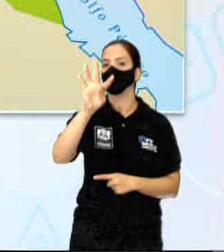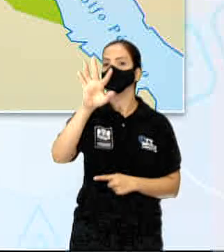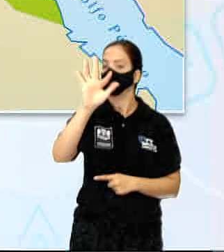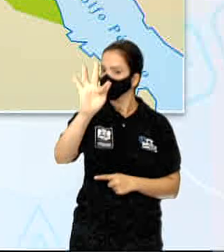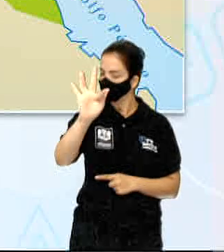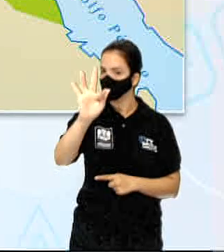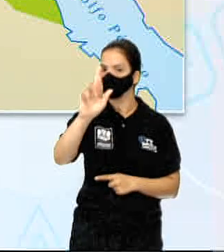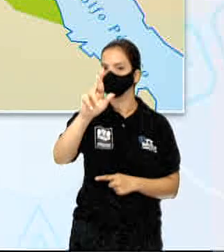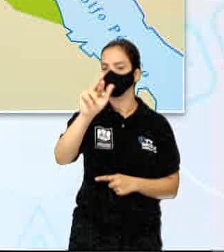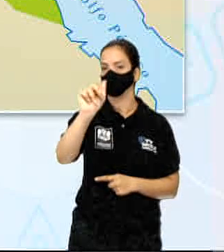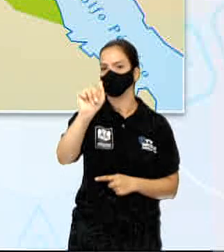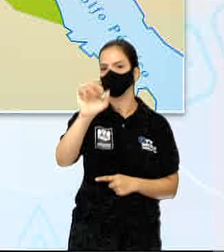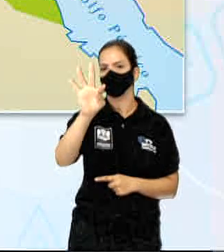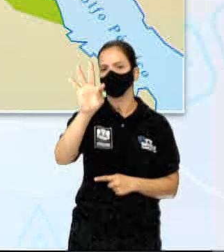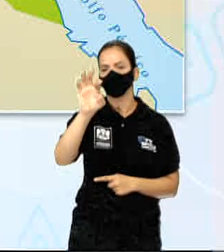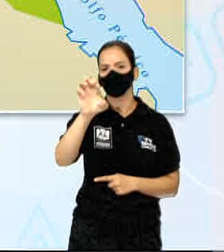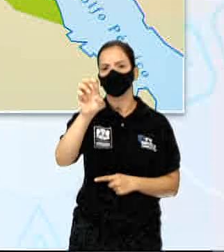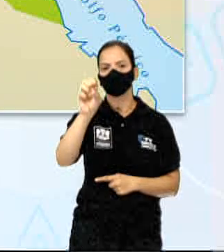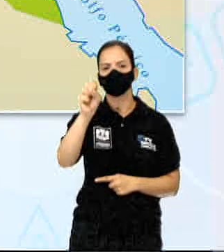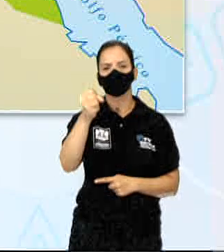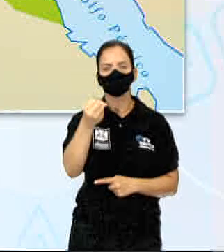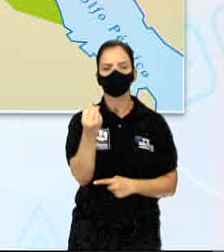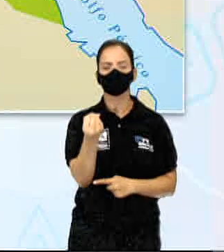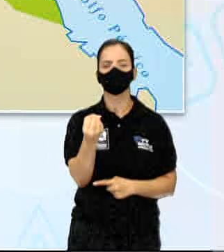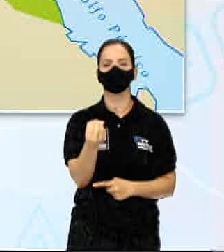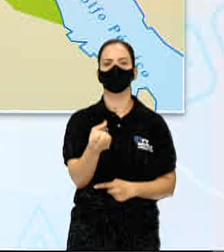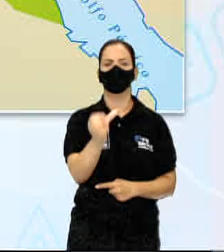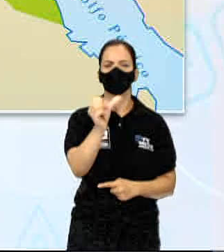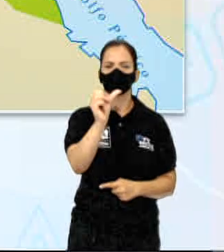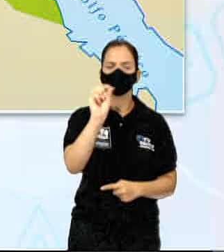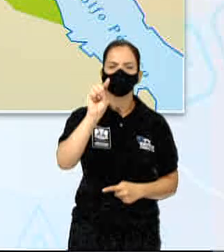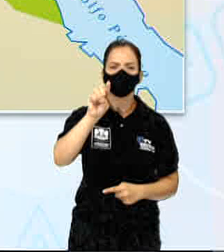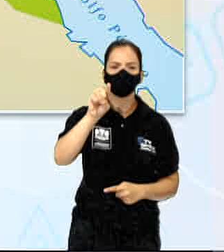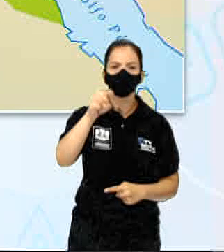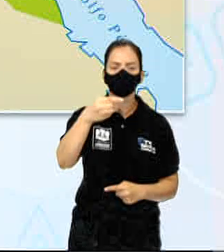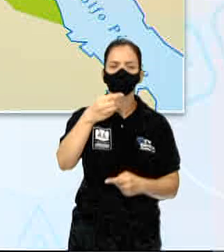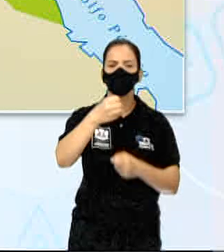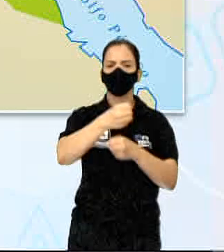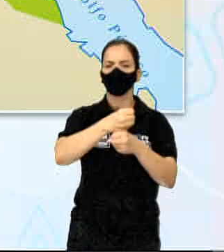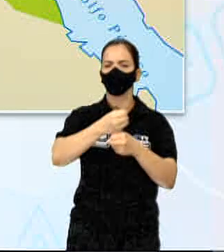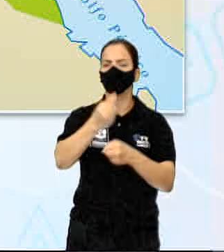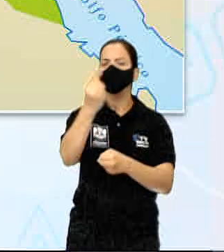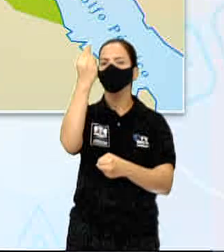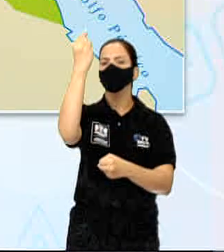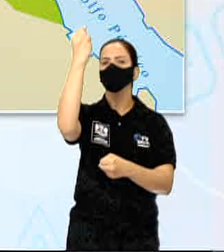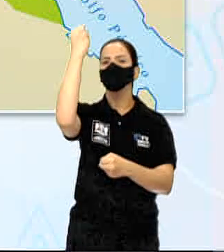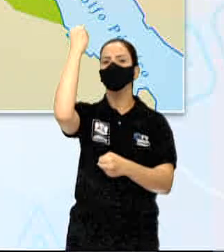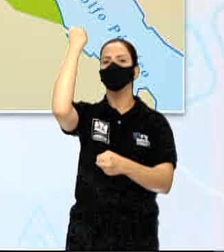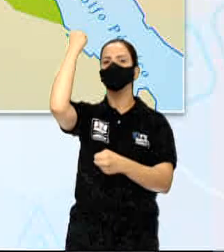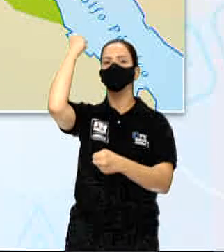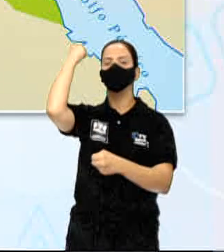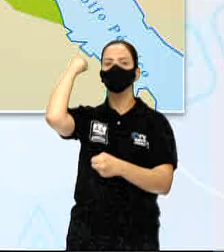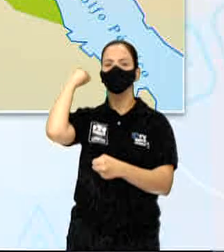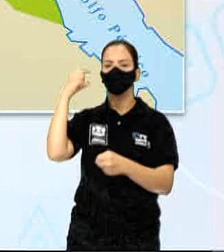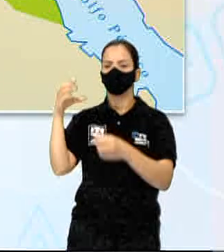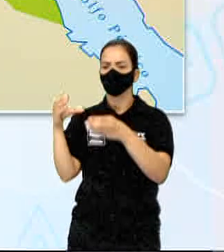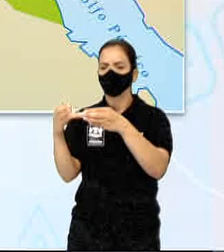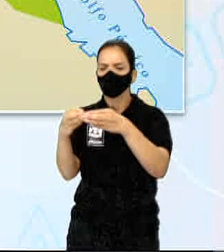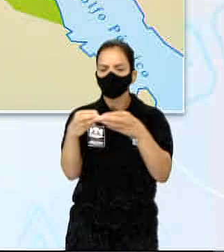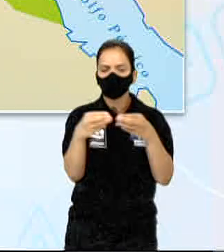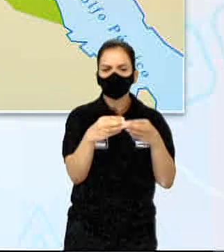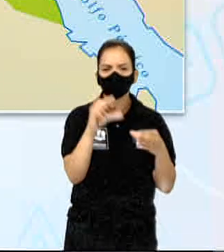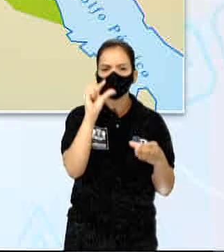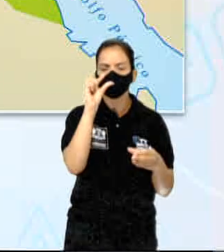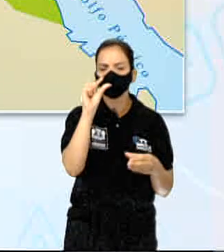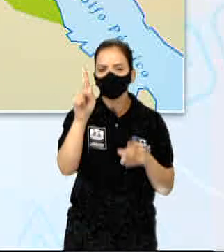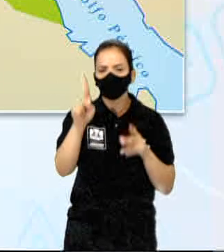rios passaram, aí há 6.000 anos atrás, a estar localizado ali pequenos grupos de populações